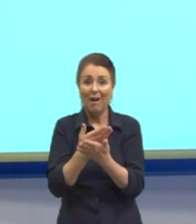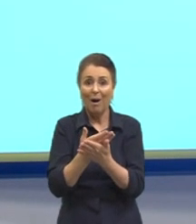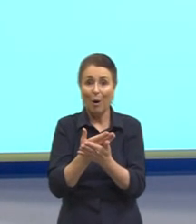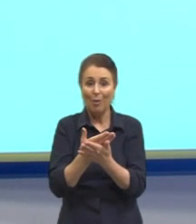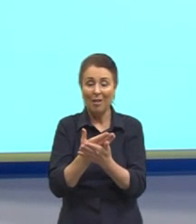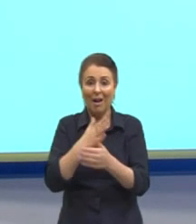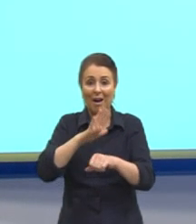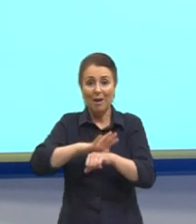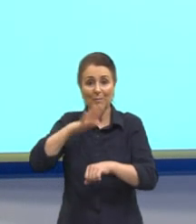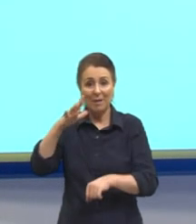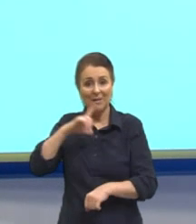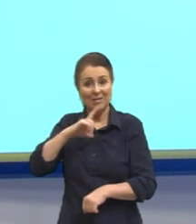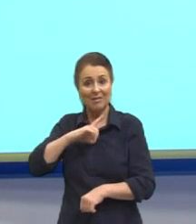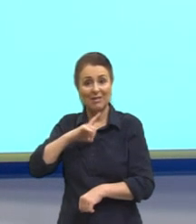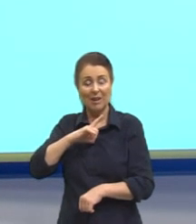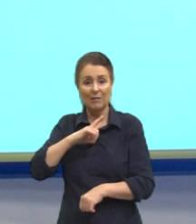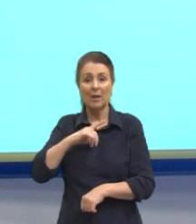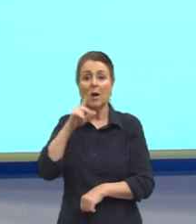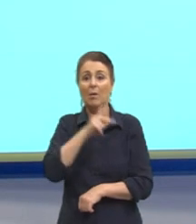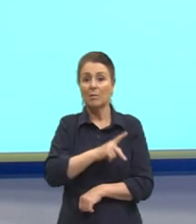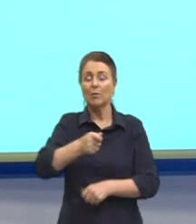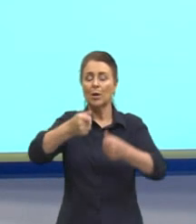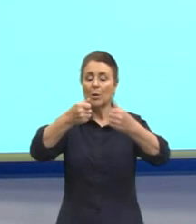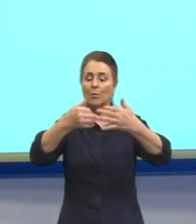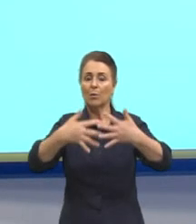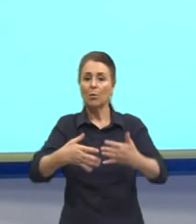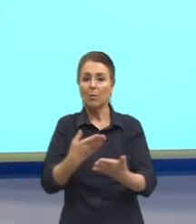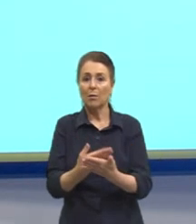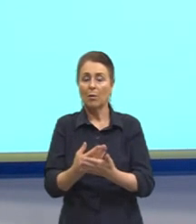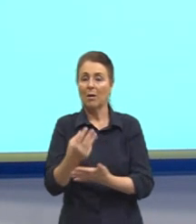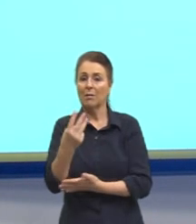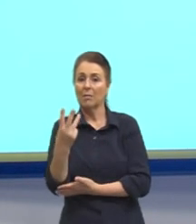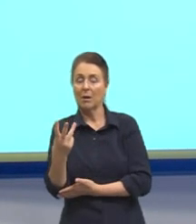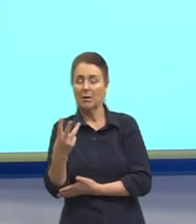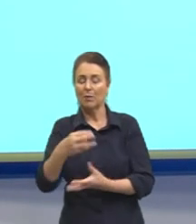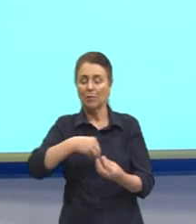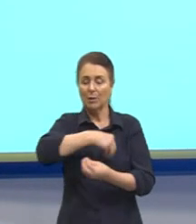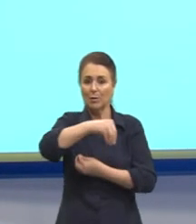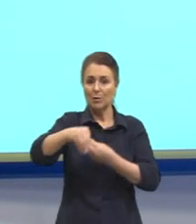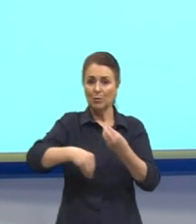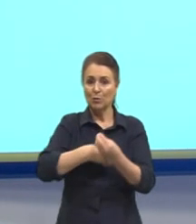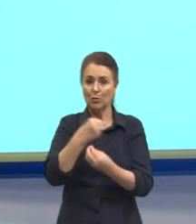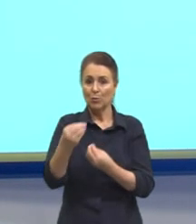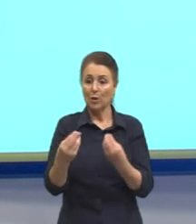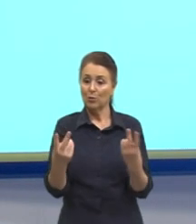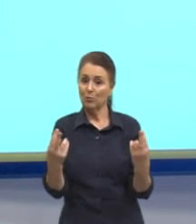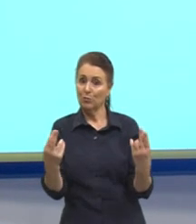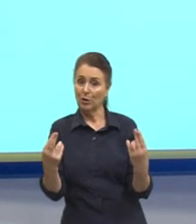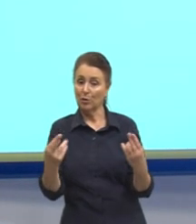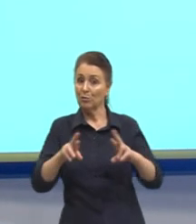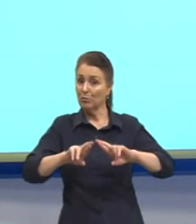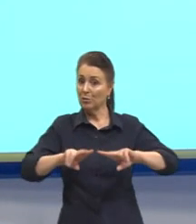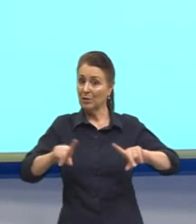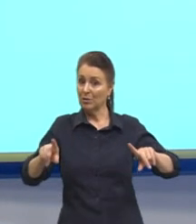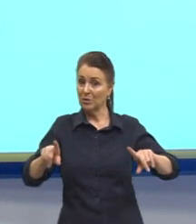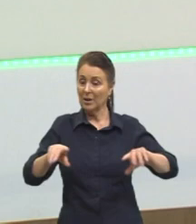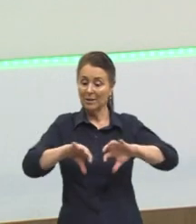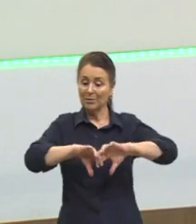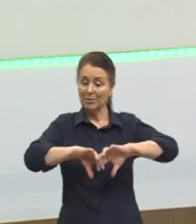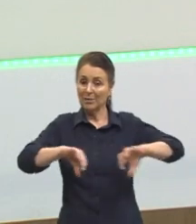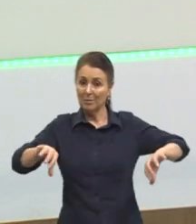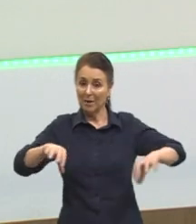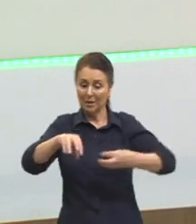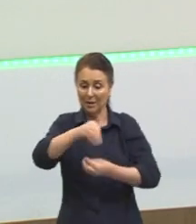abordou bastante ó na aula três de misturas heterogêneas e homogêneas né sim pois é uma separação de misturas né